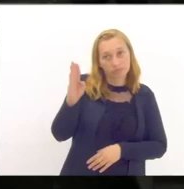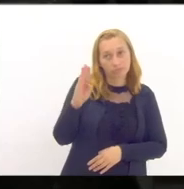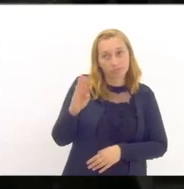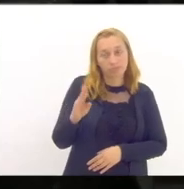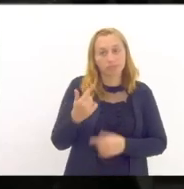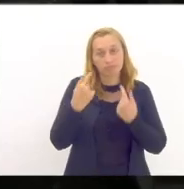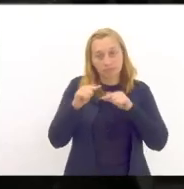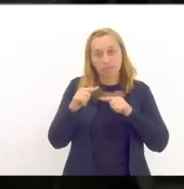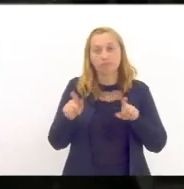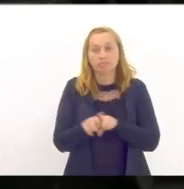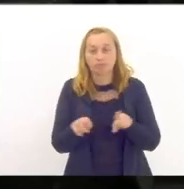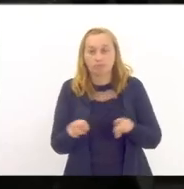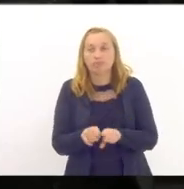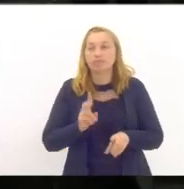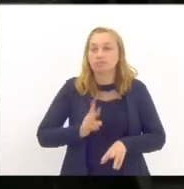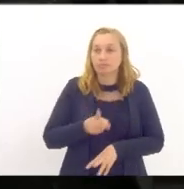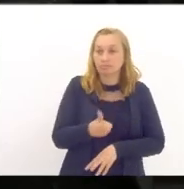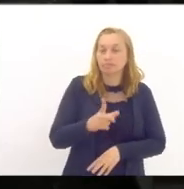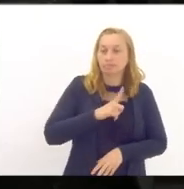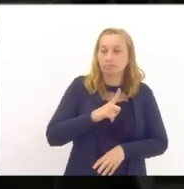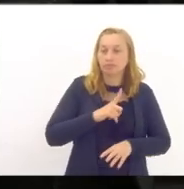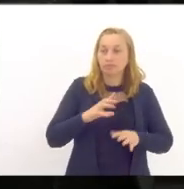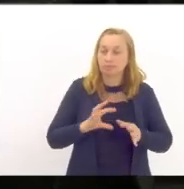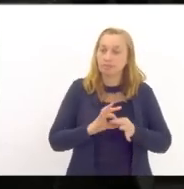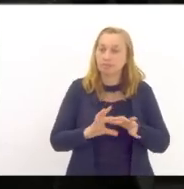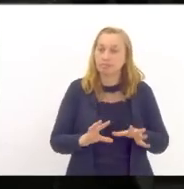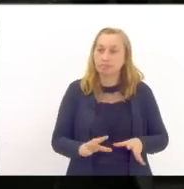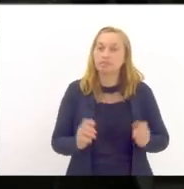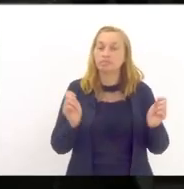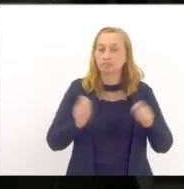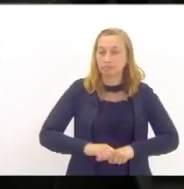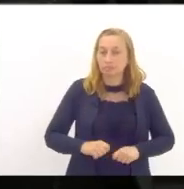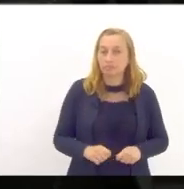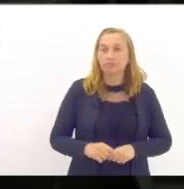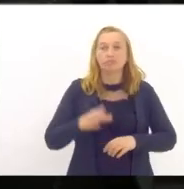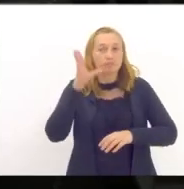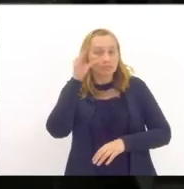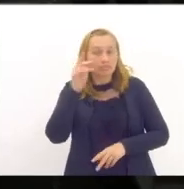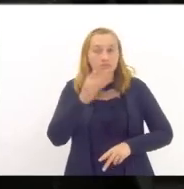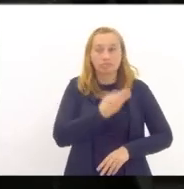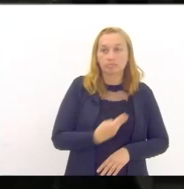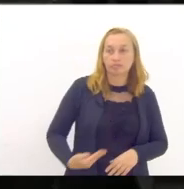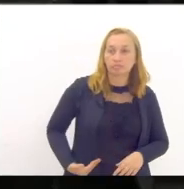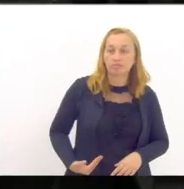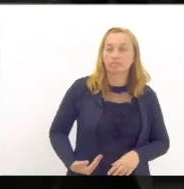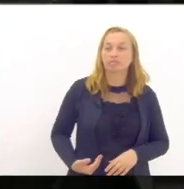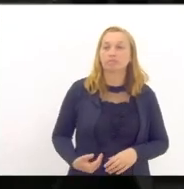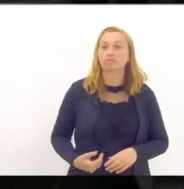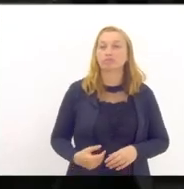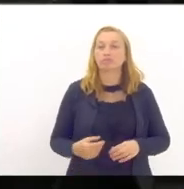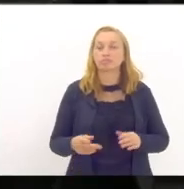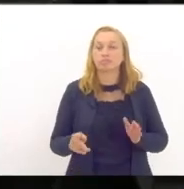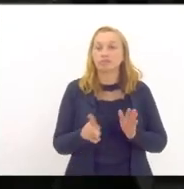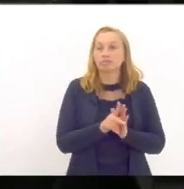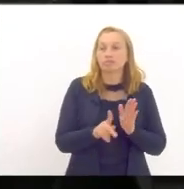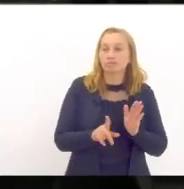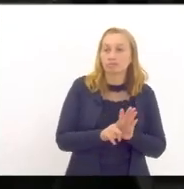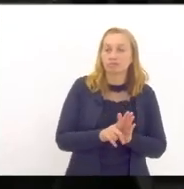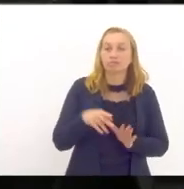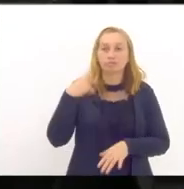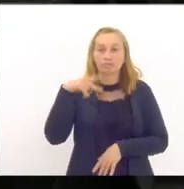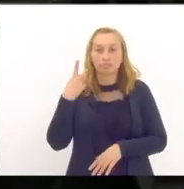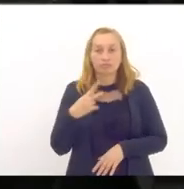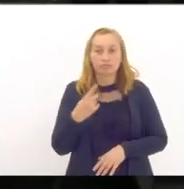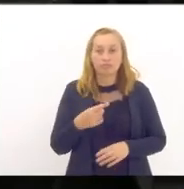ouvir críticas. E sempre estive disponível para, dentro do possível e do interesse público, publicizar projetos parlamentares de autoria de